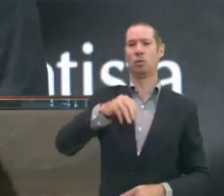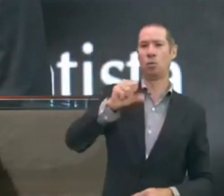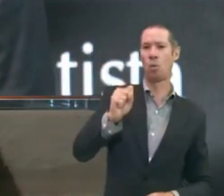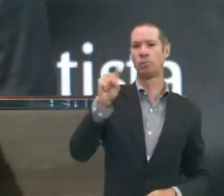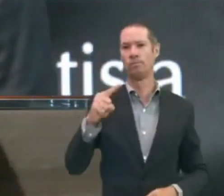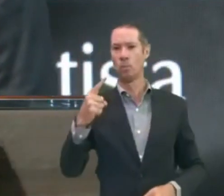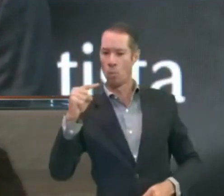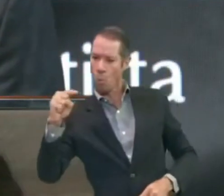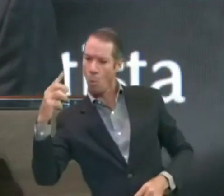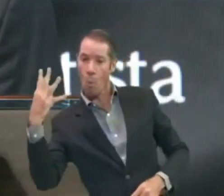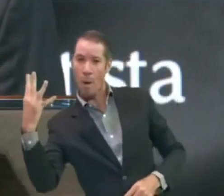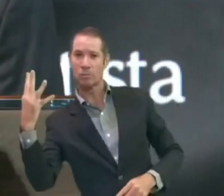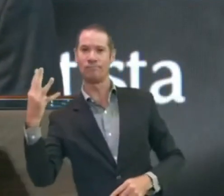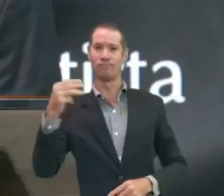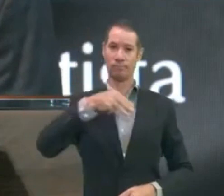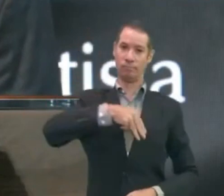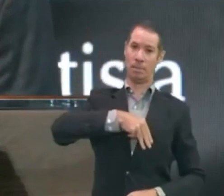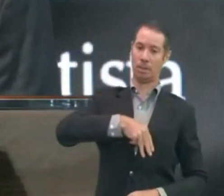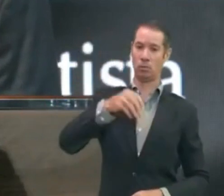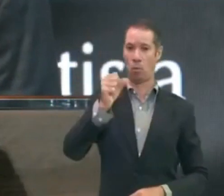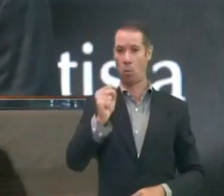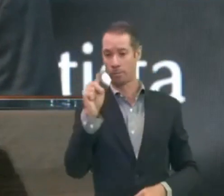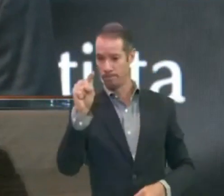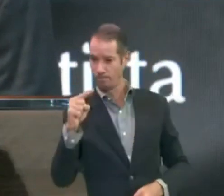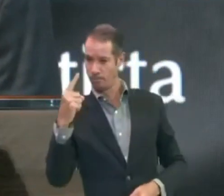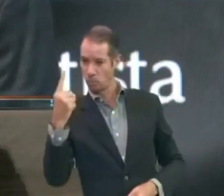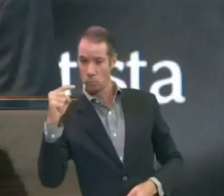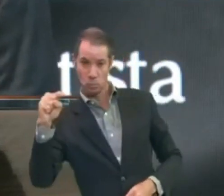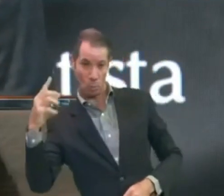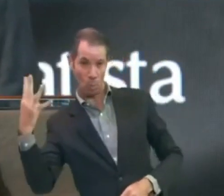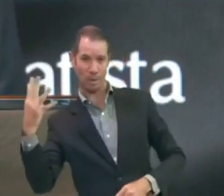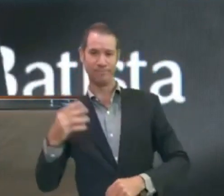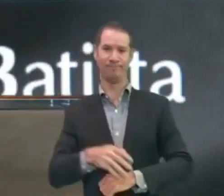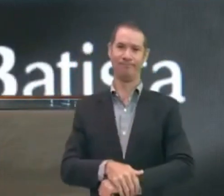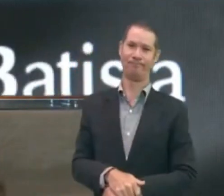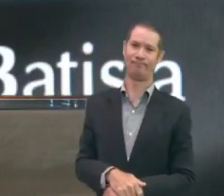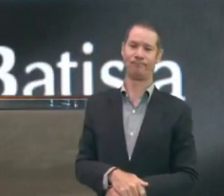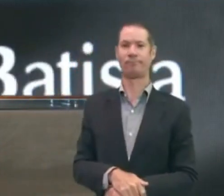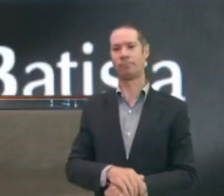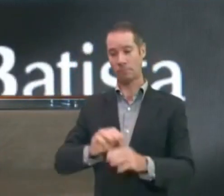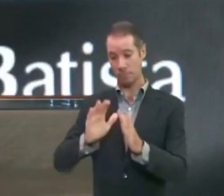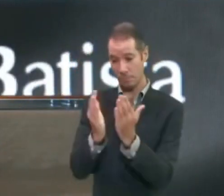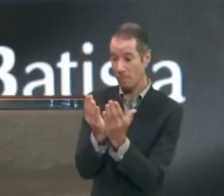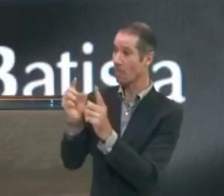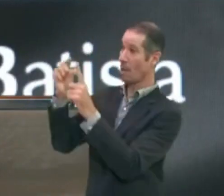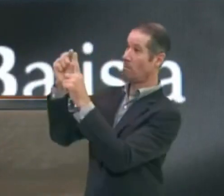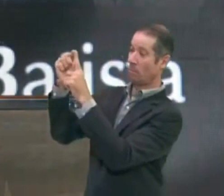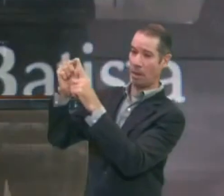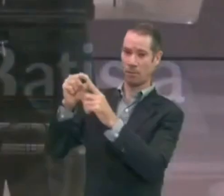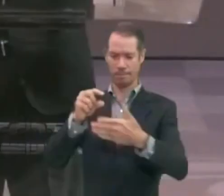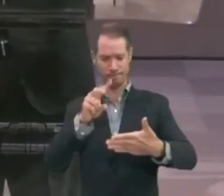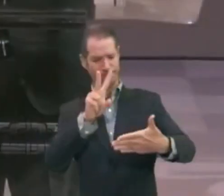a 4. Mateus 8, versículos de 1 a 4. Onde a palavra do Senhor diz